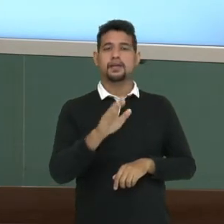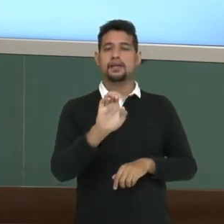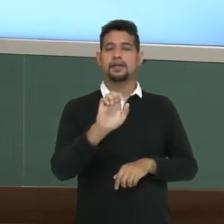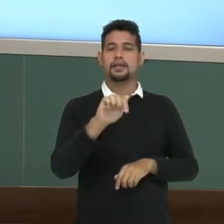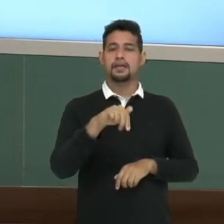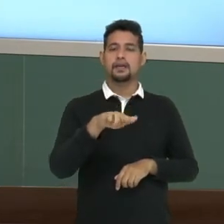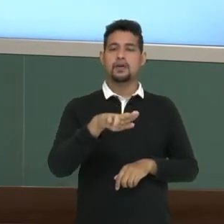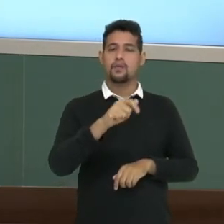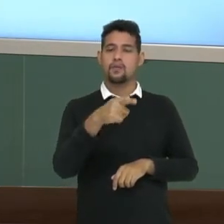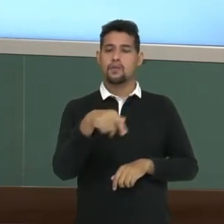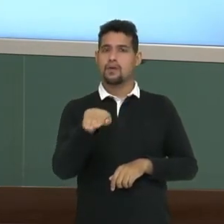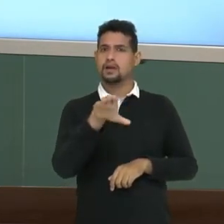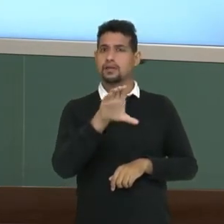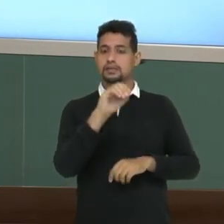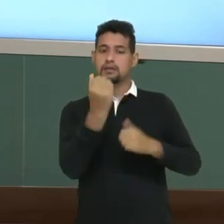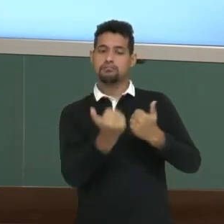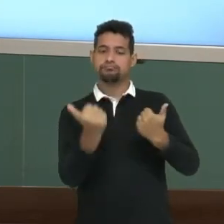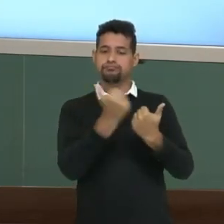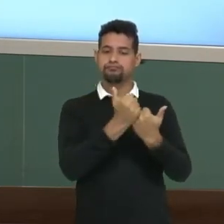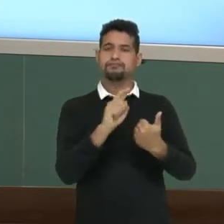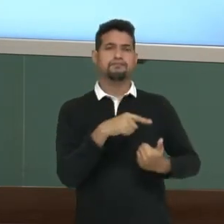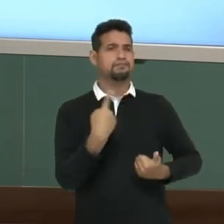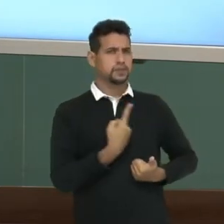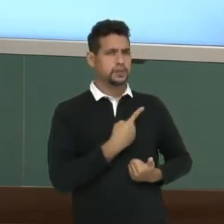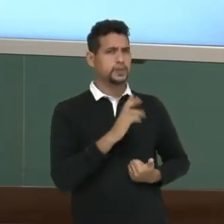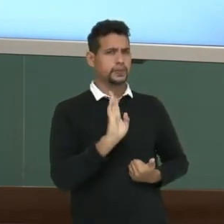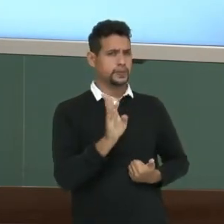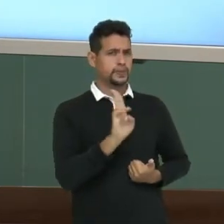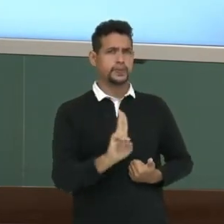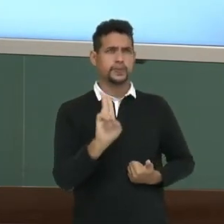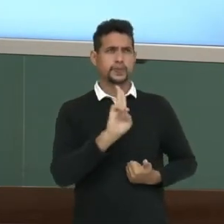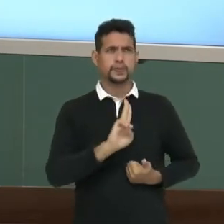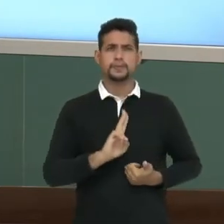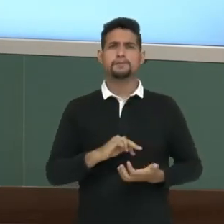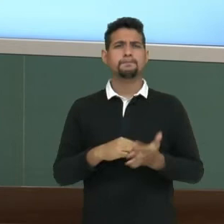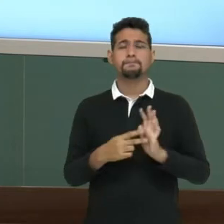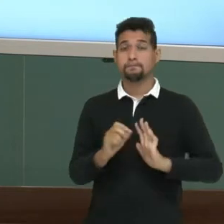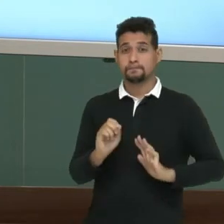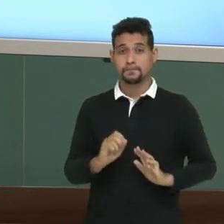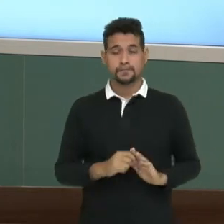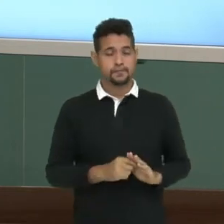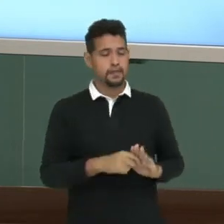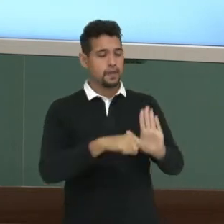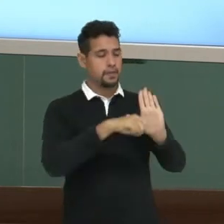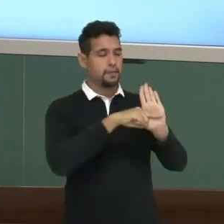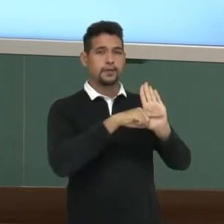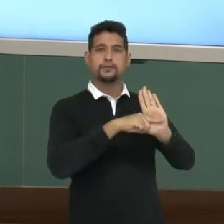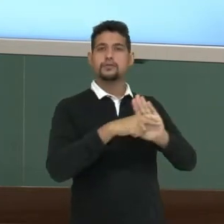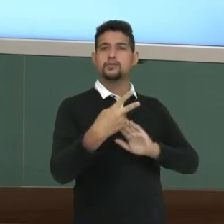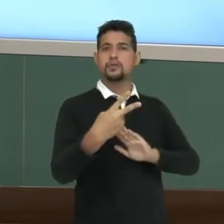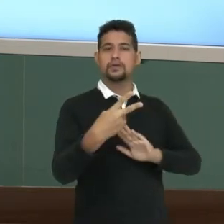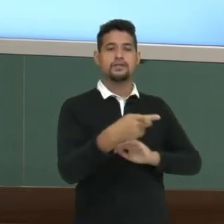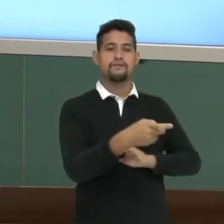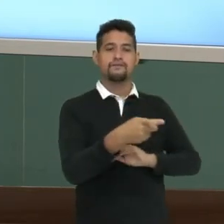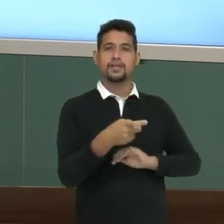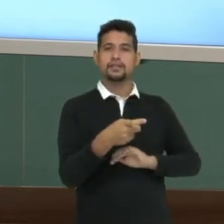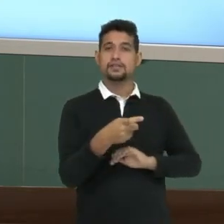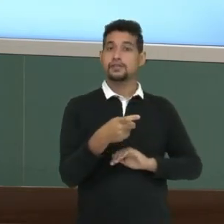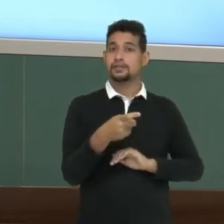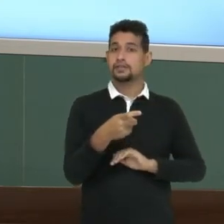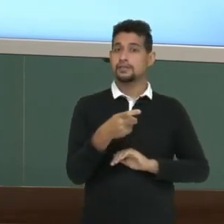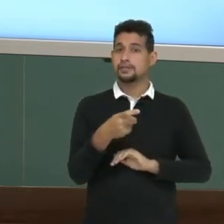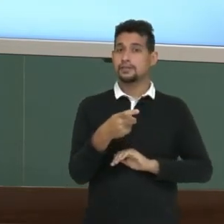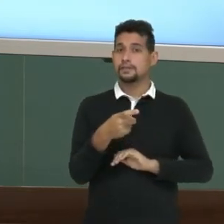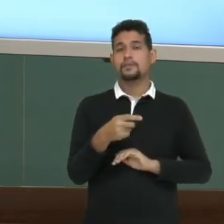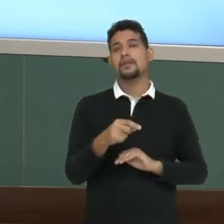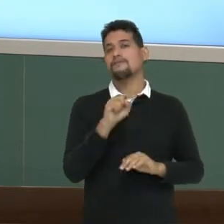ponto. Substituindo aqui na nossa equação da reta, ficamos menos 2 vezes o x, que o x aqui é